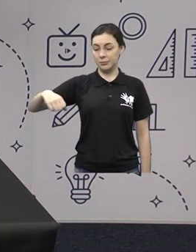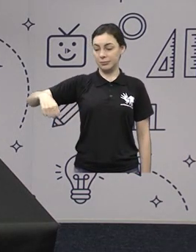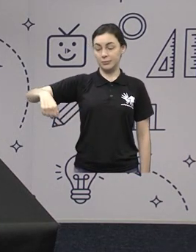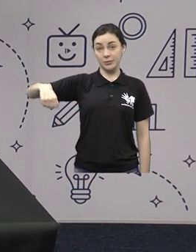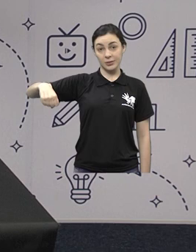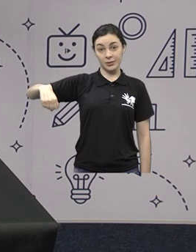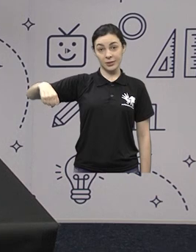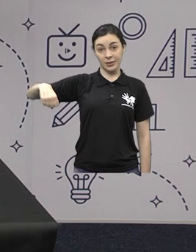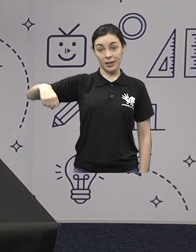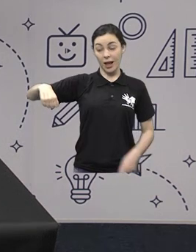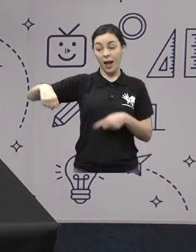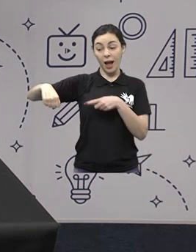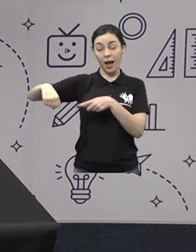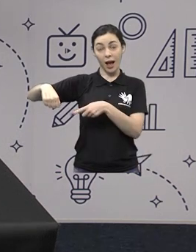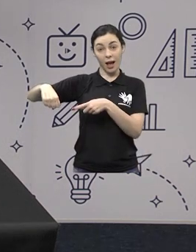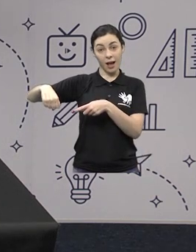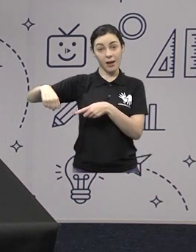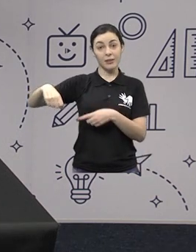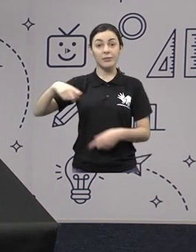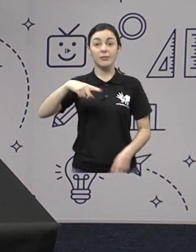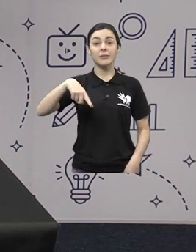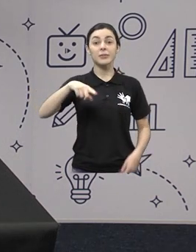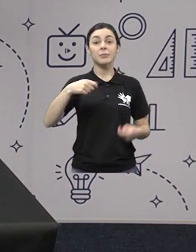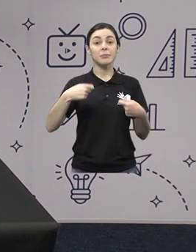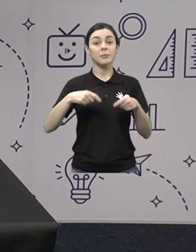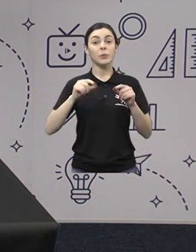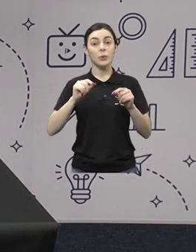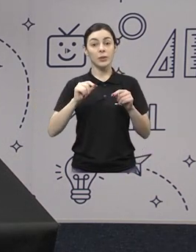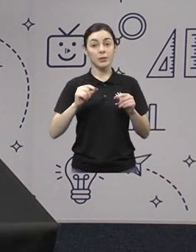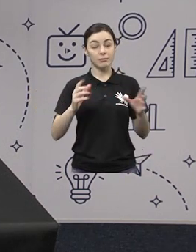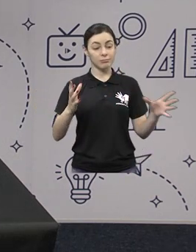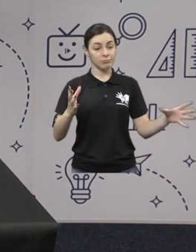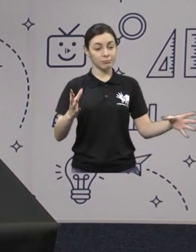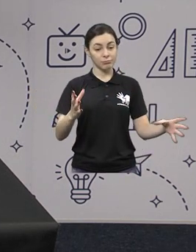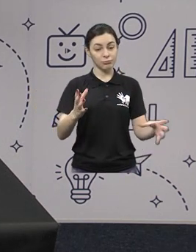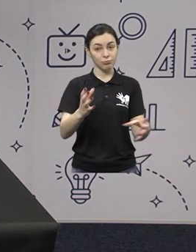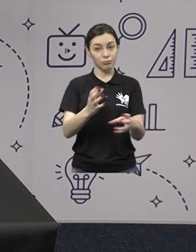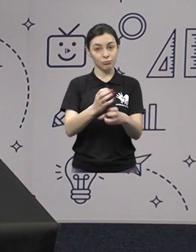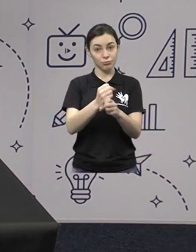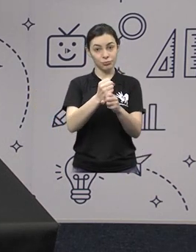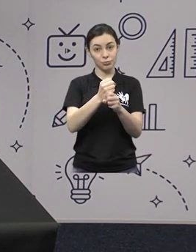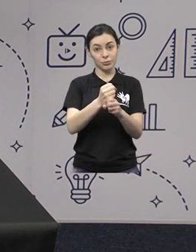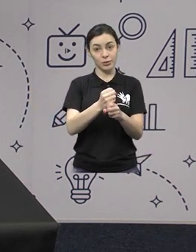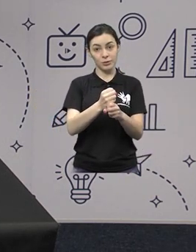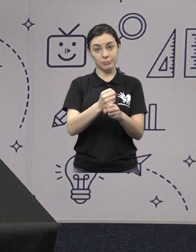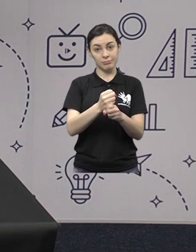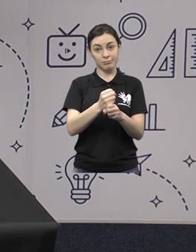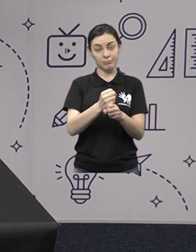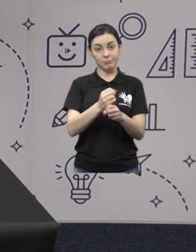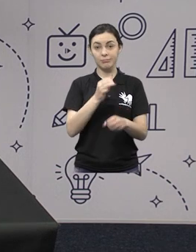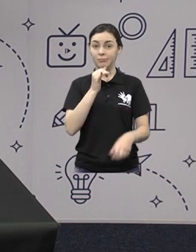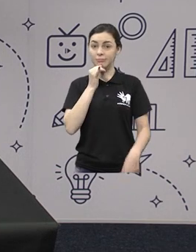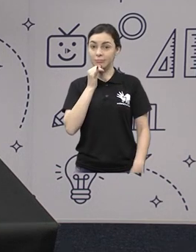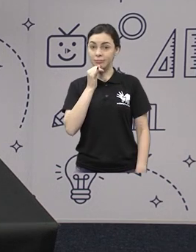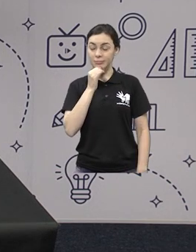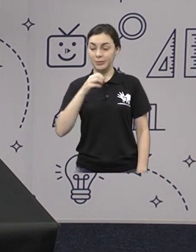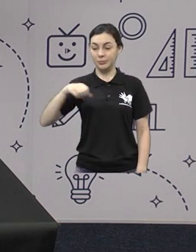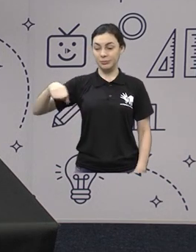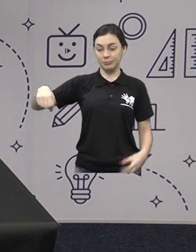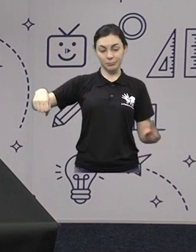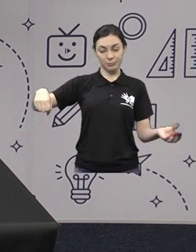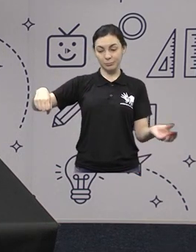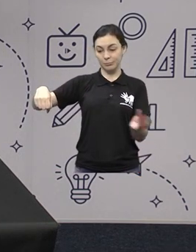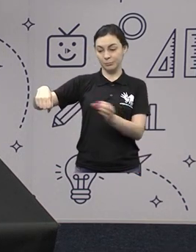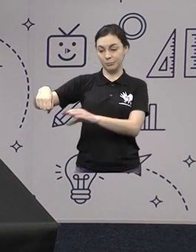Tem uma terceira cesta. Vocês vão juntar, olha só, os ovos de uma